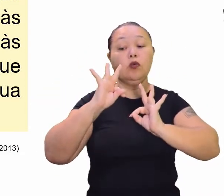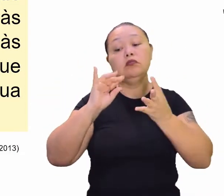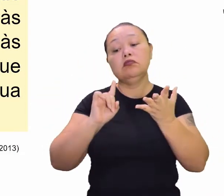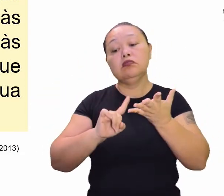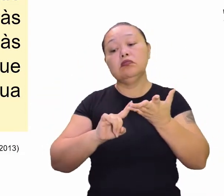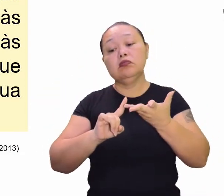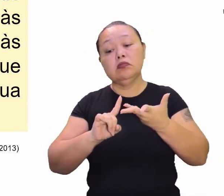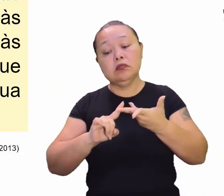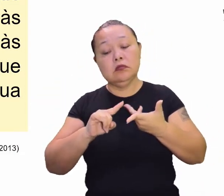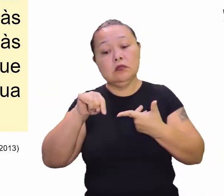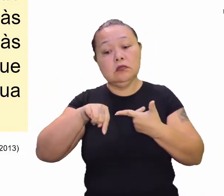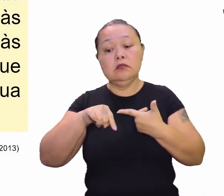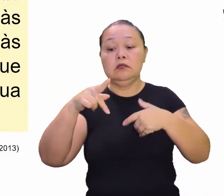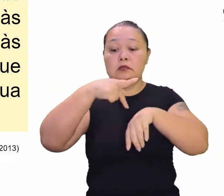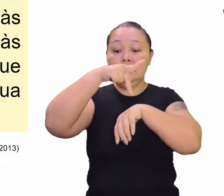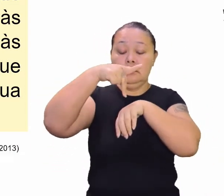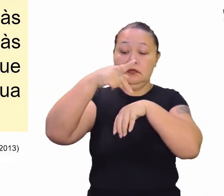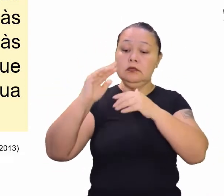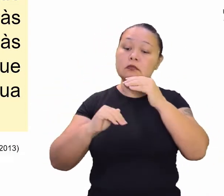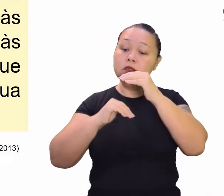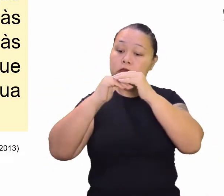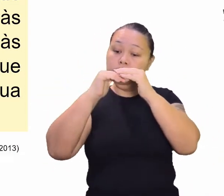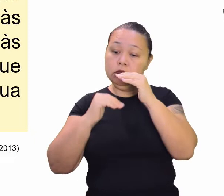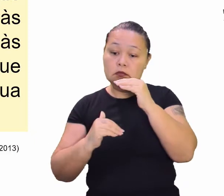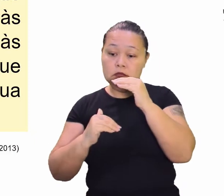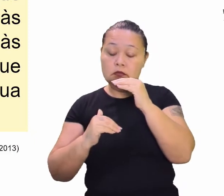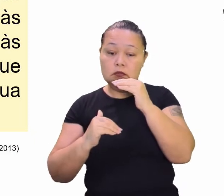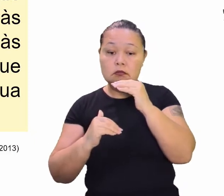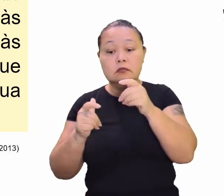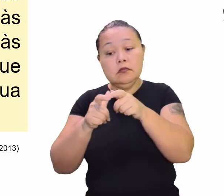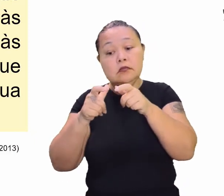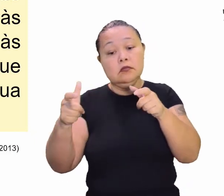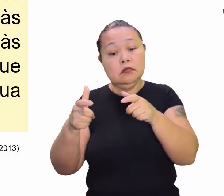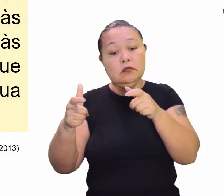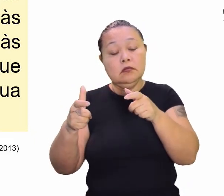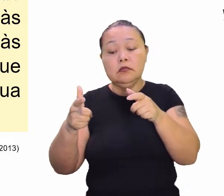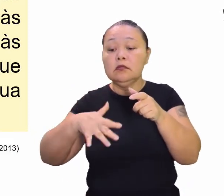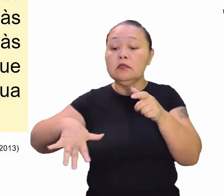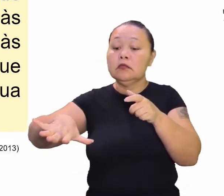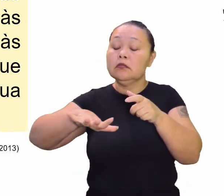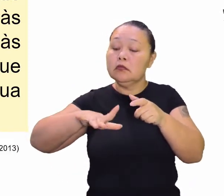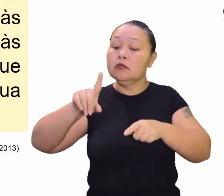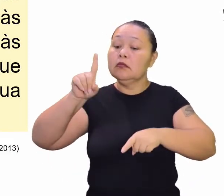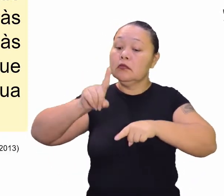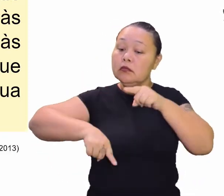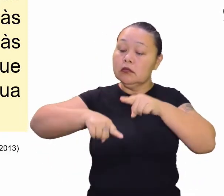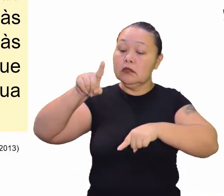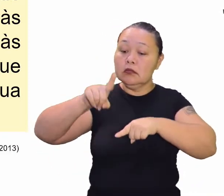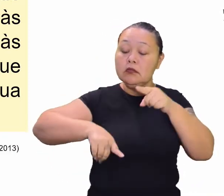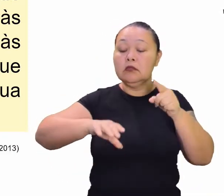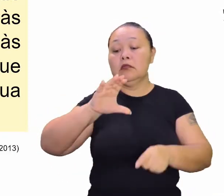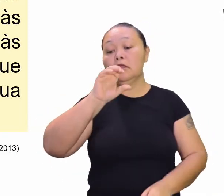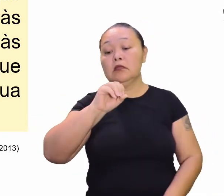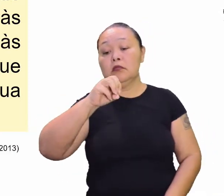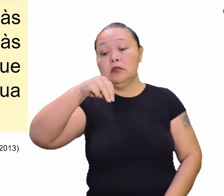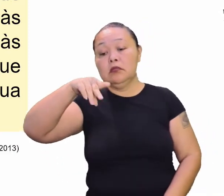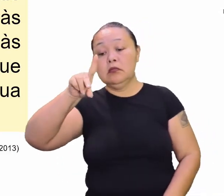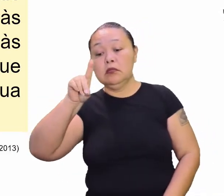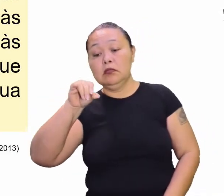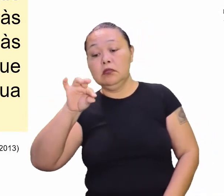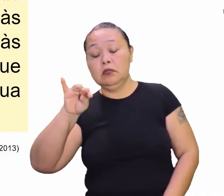vários momentos aqui que os países subdesenvolvidos, maior parte das suas exportações são